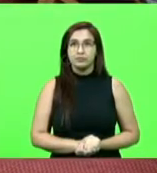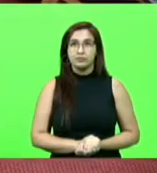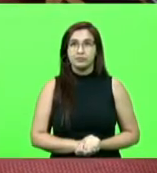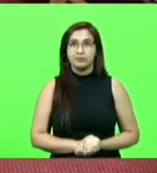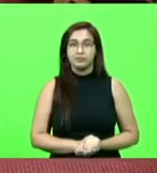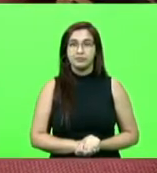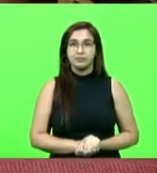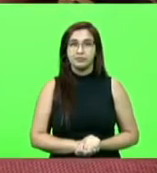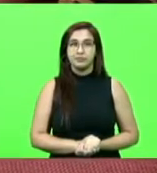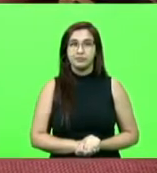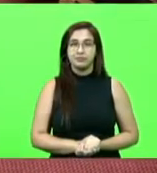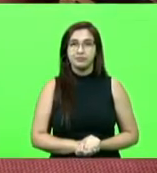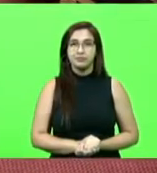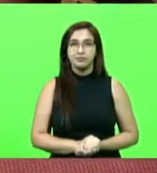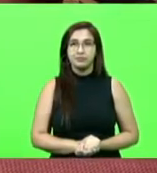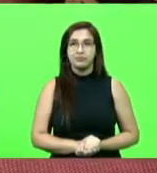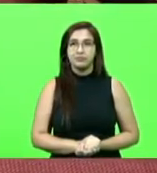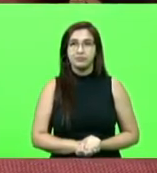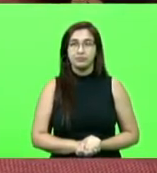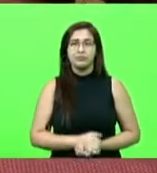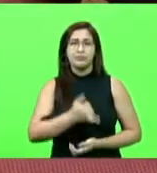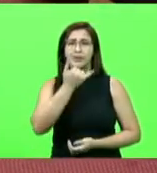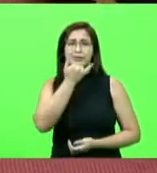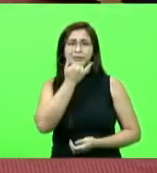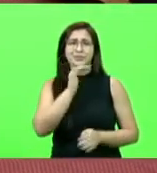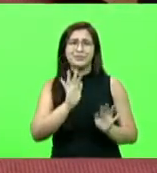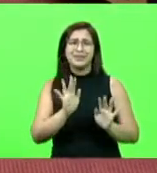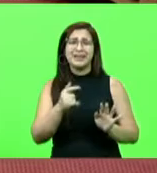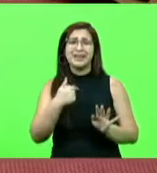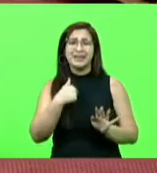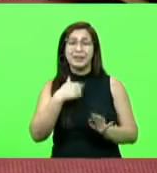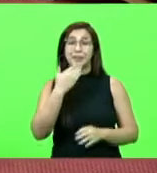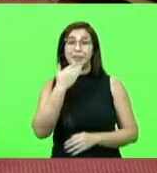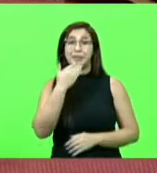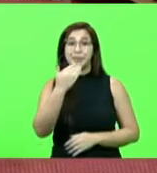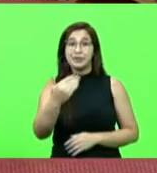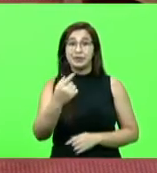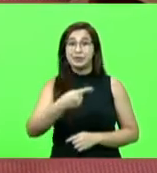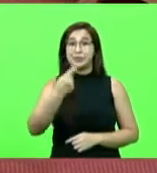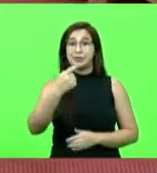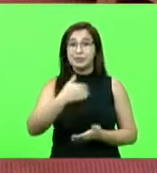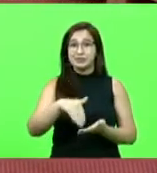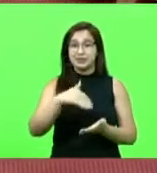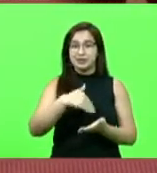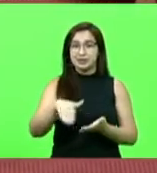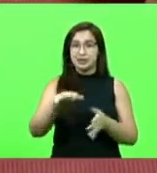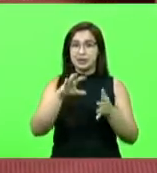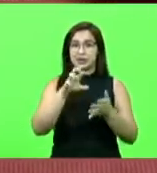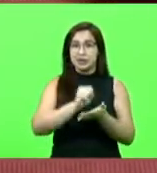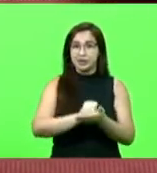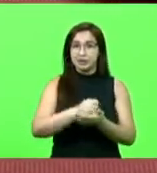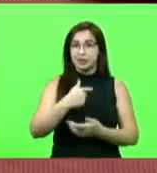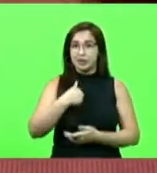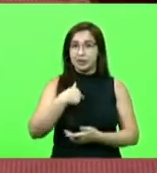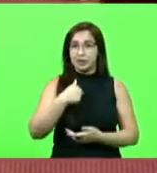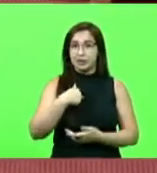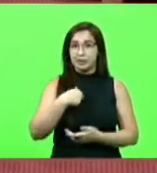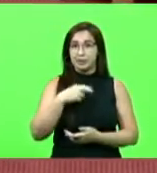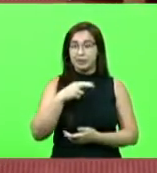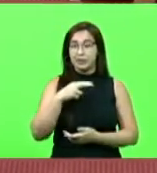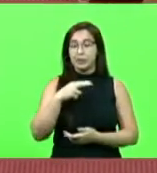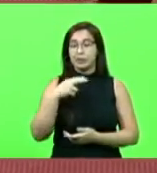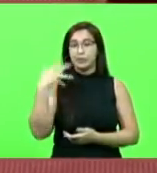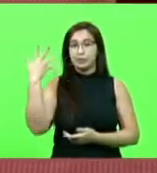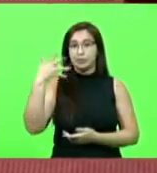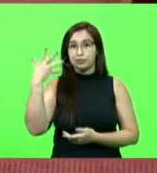Depois, deputado Mioto. Não, me perdoa, eu só havia pedido para o primeiro secretário para registrar meu nome para breves explicações, não, para